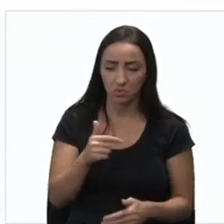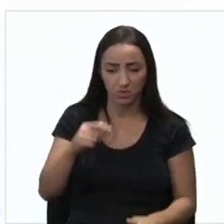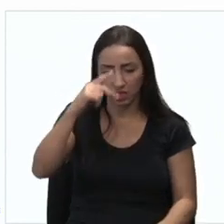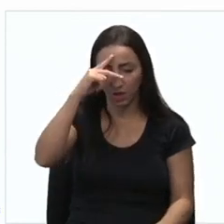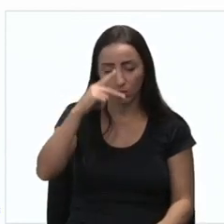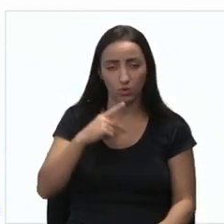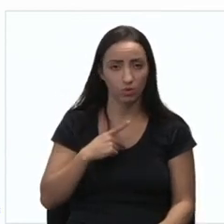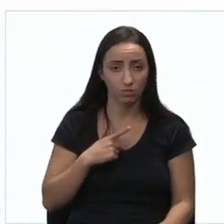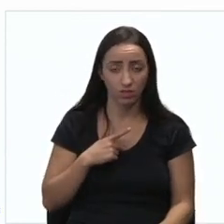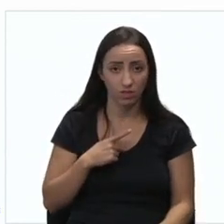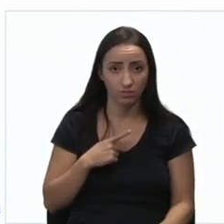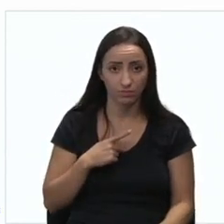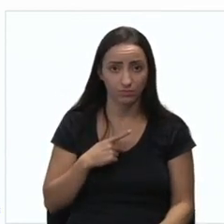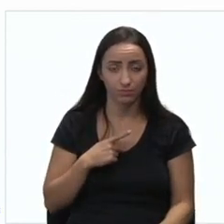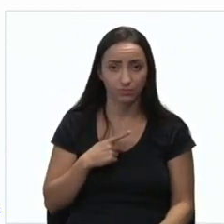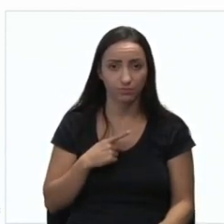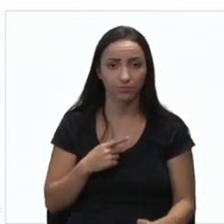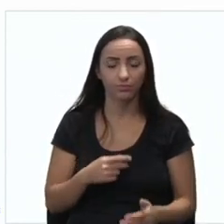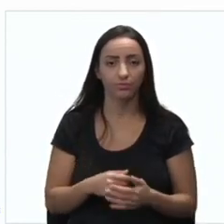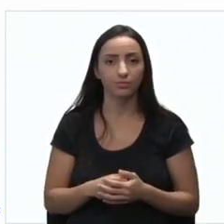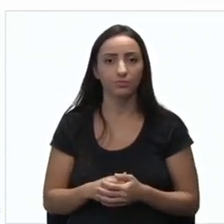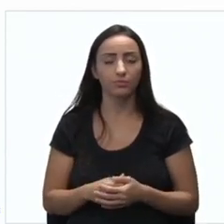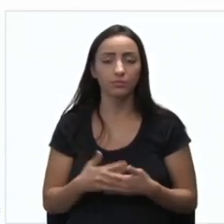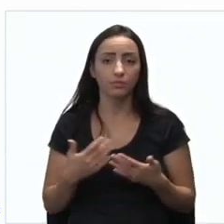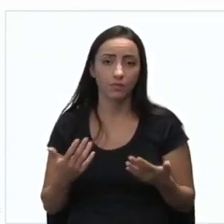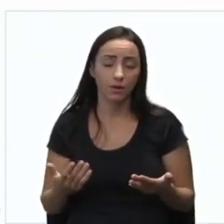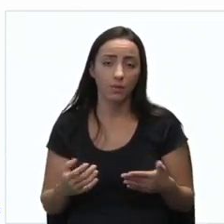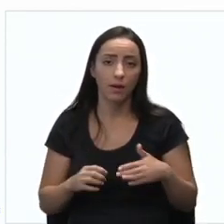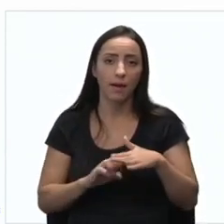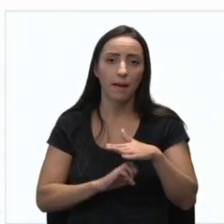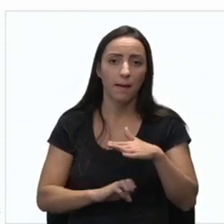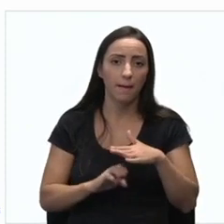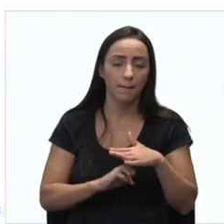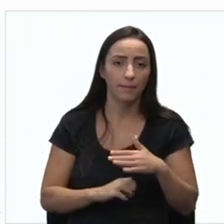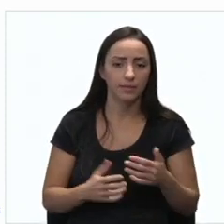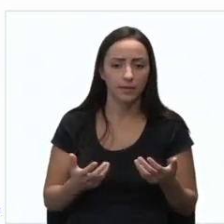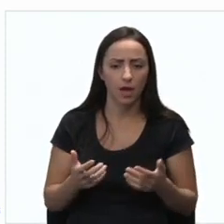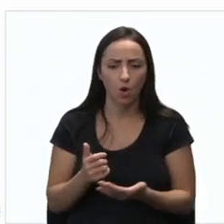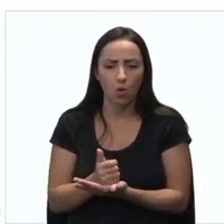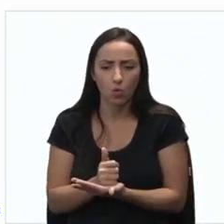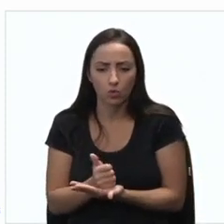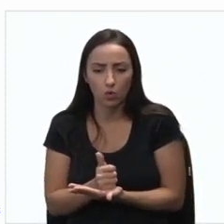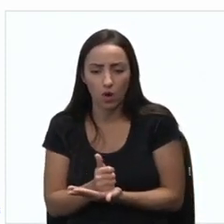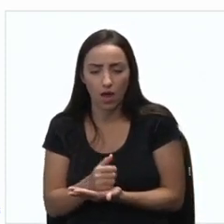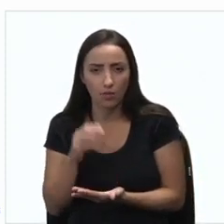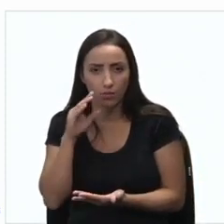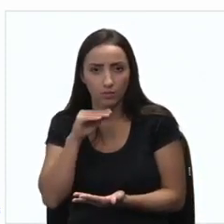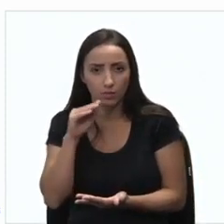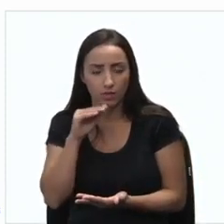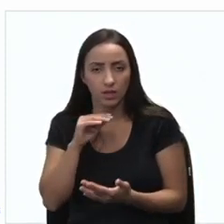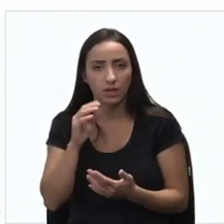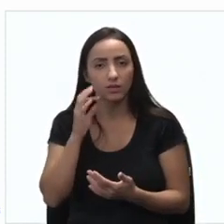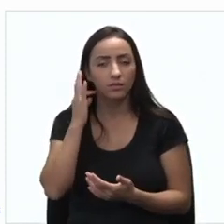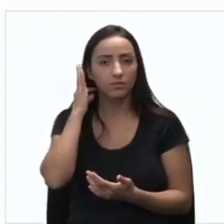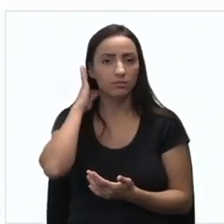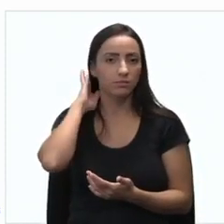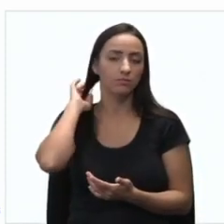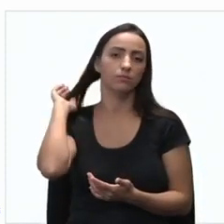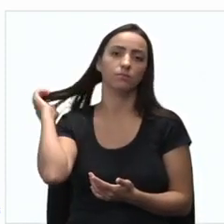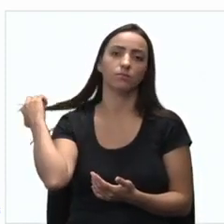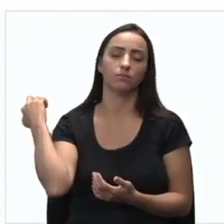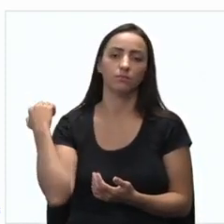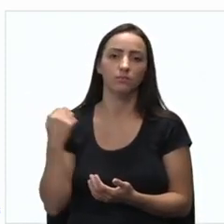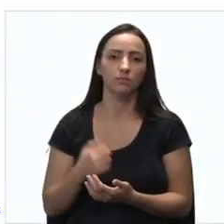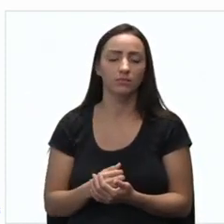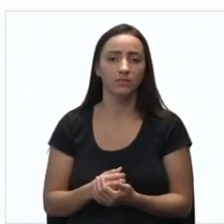né, e com isso a organização ela visa controlar mais o seu funcionamento e acaba,